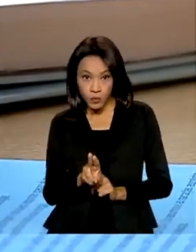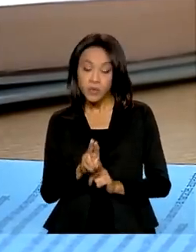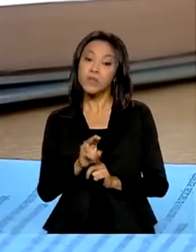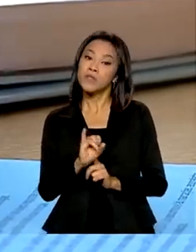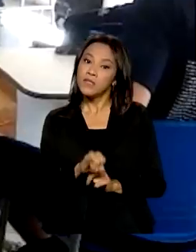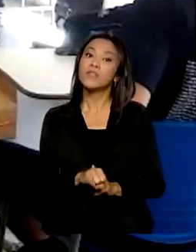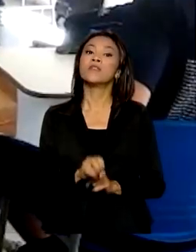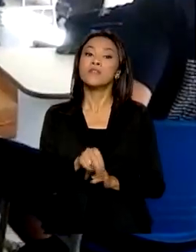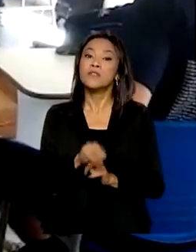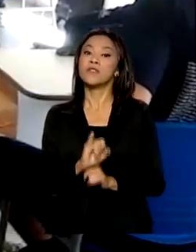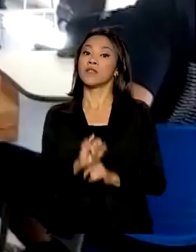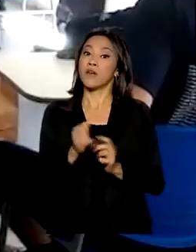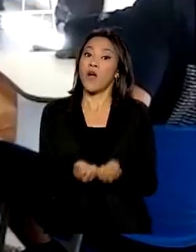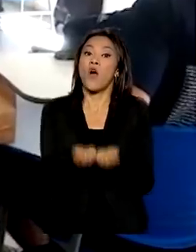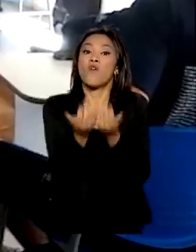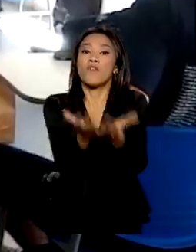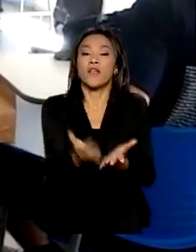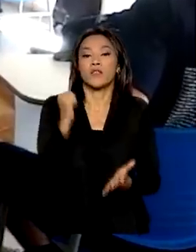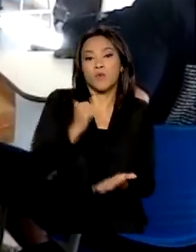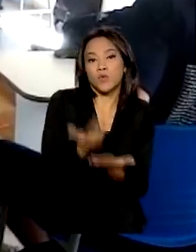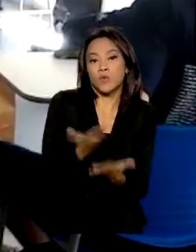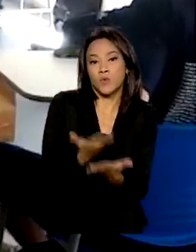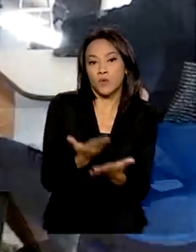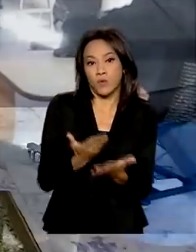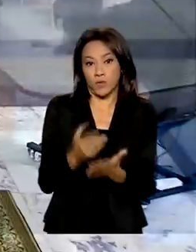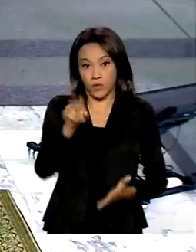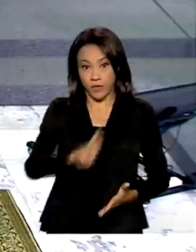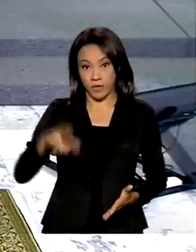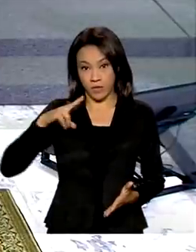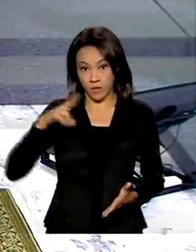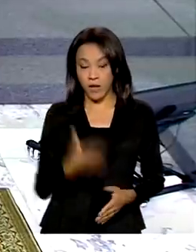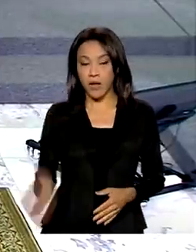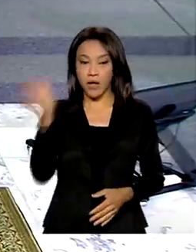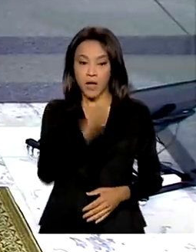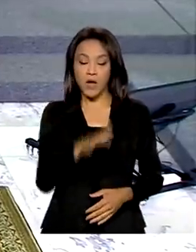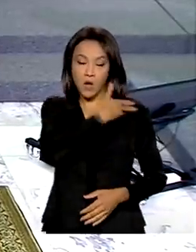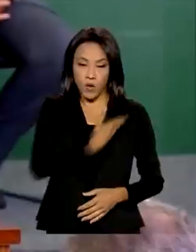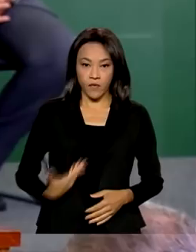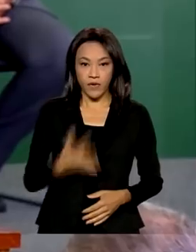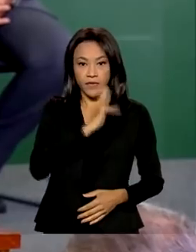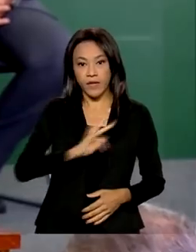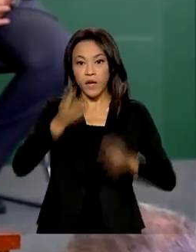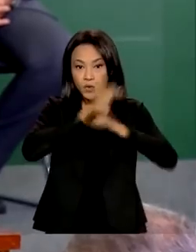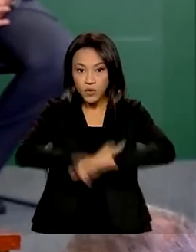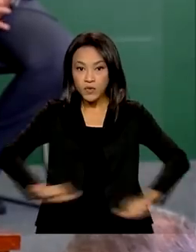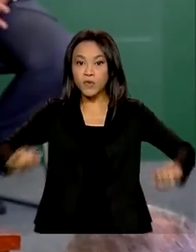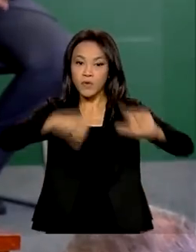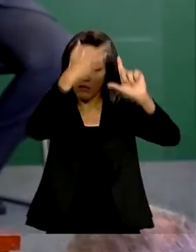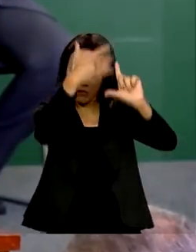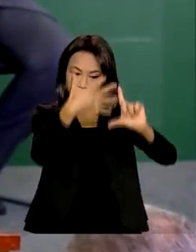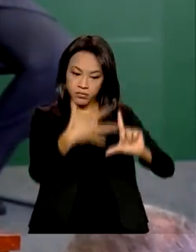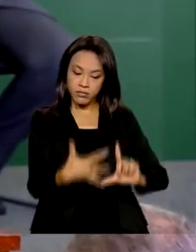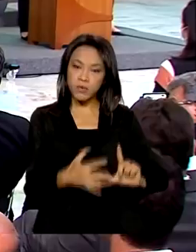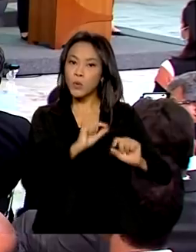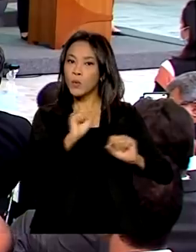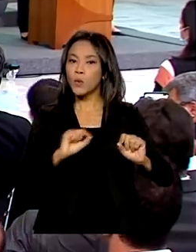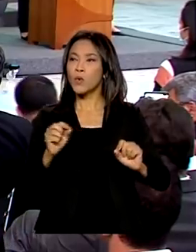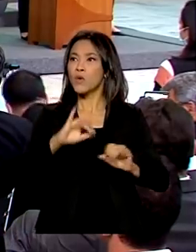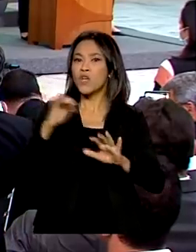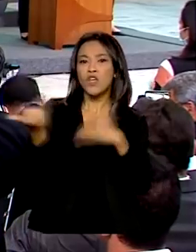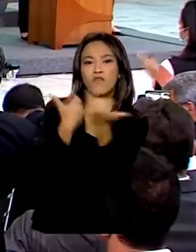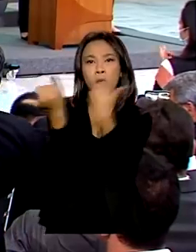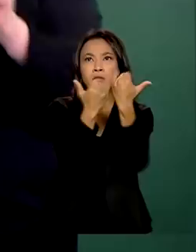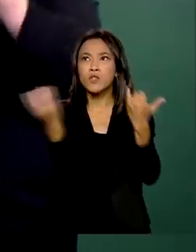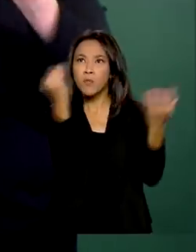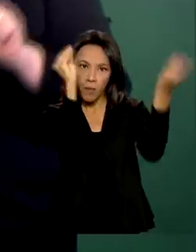que oferece bolsas em faculdades particulares governo federal lança plataformas digitais para unificar informações